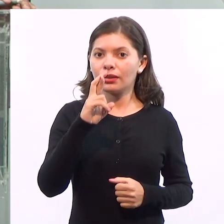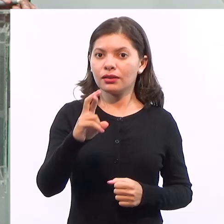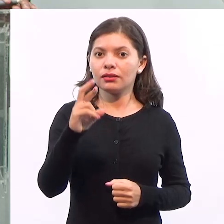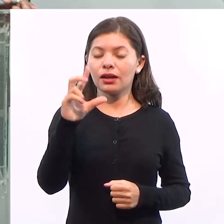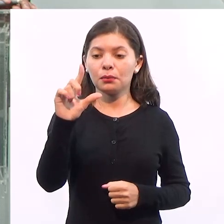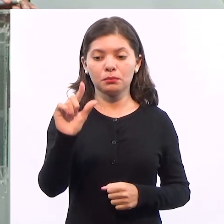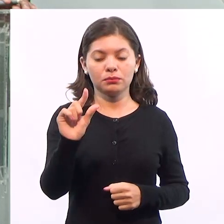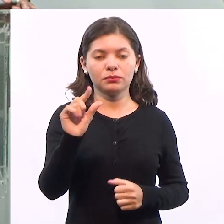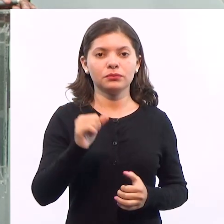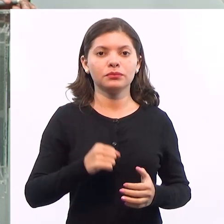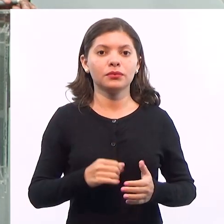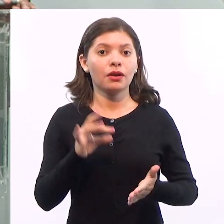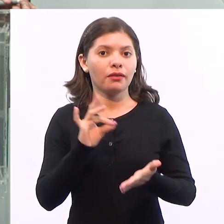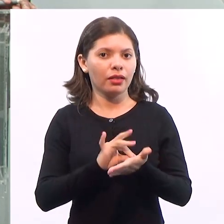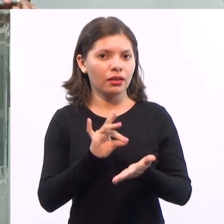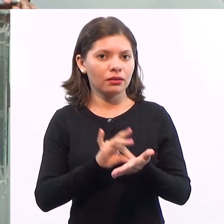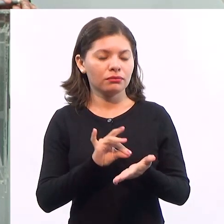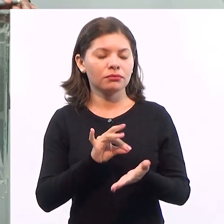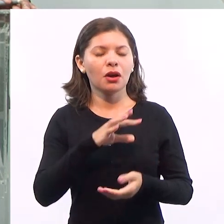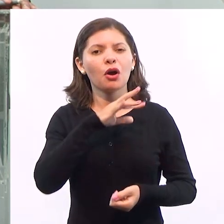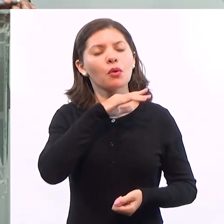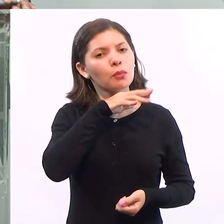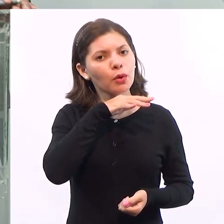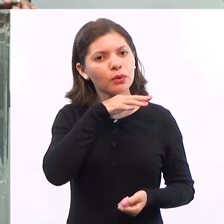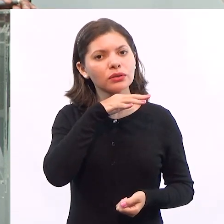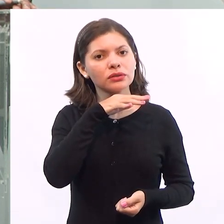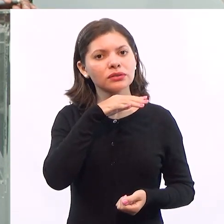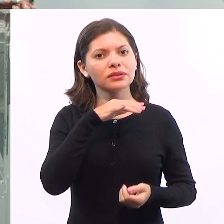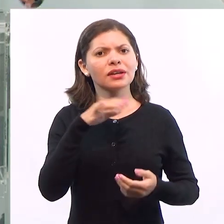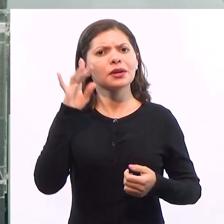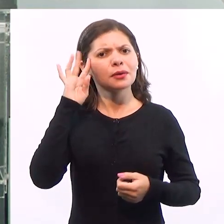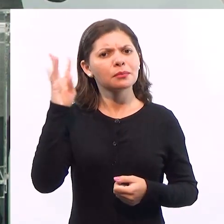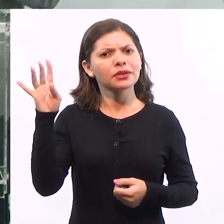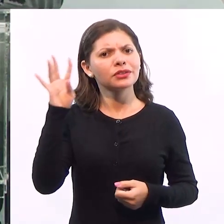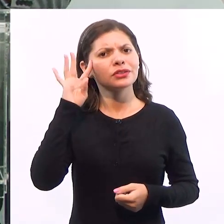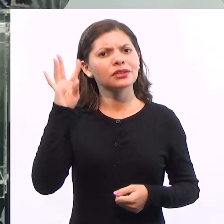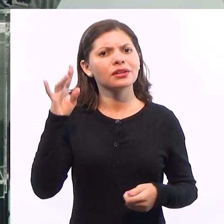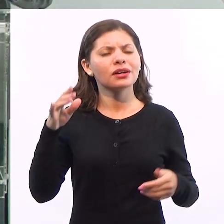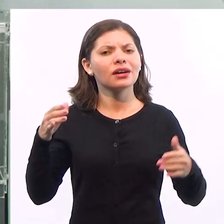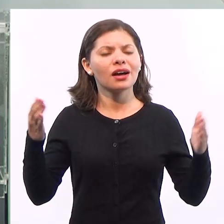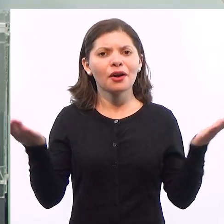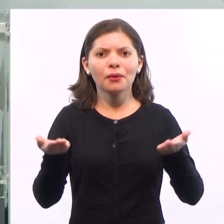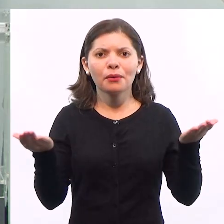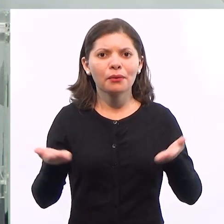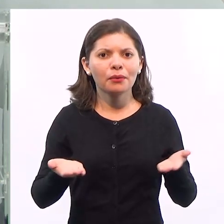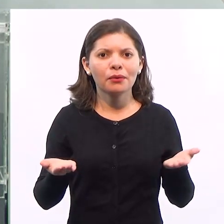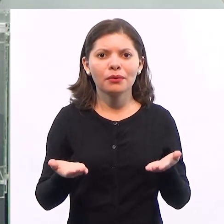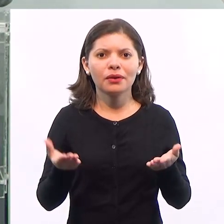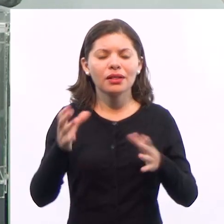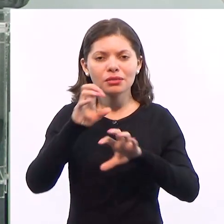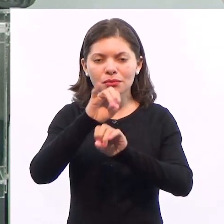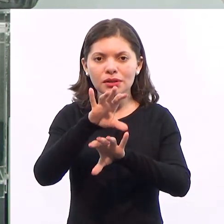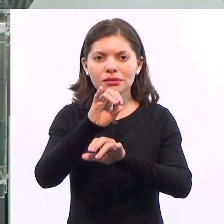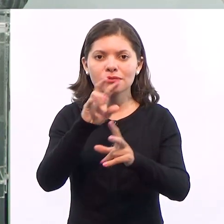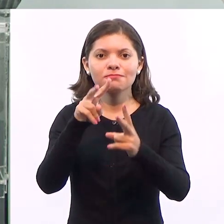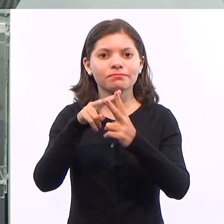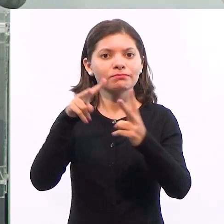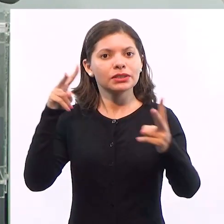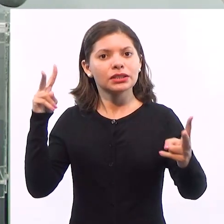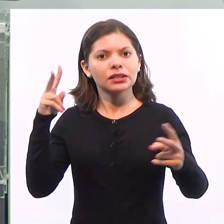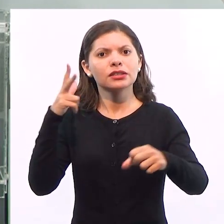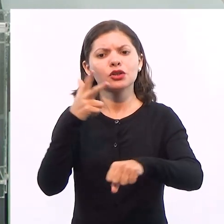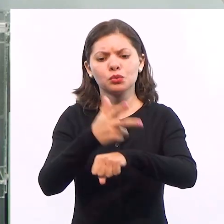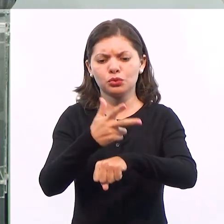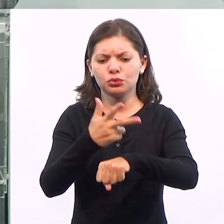cada vez menores, não é verdade? Ou piores. Você imagina se nós não chegássemos a esse nível aqui de educação